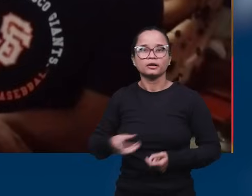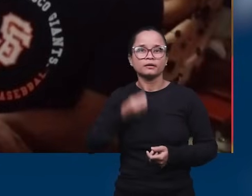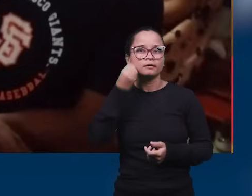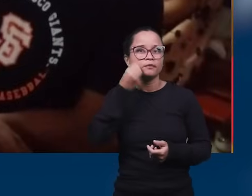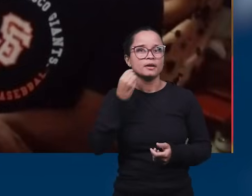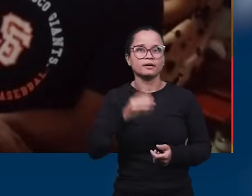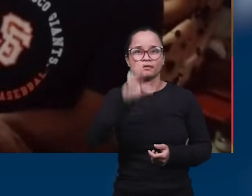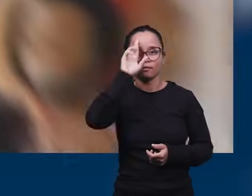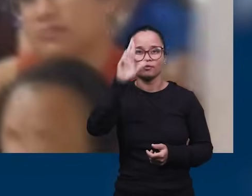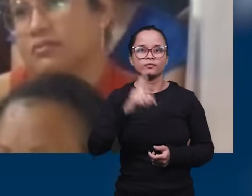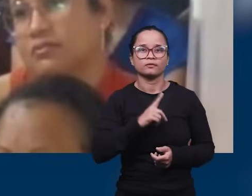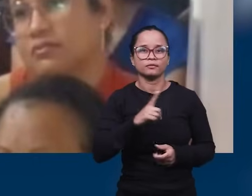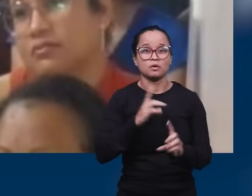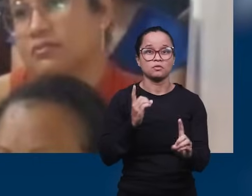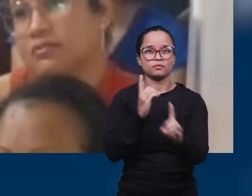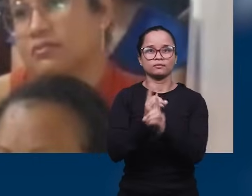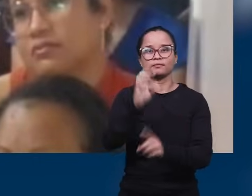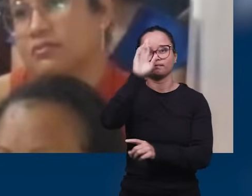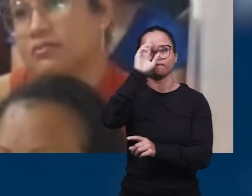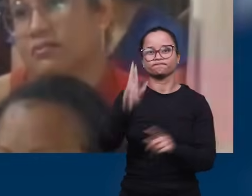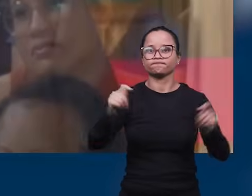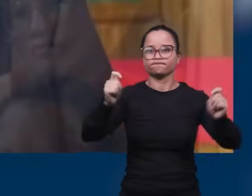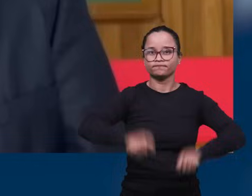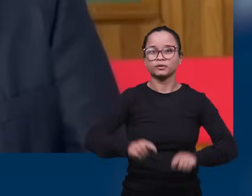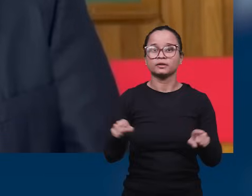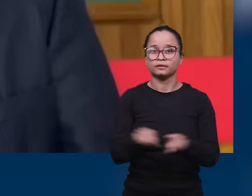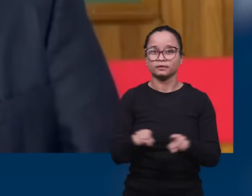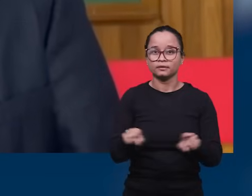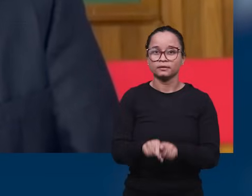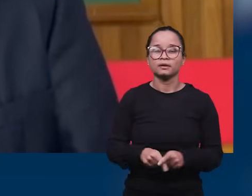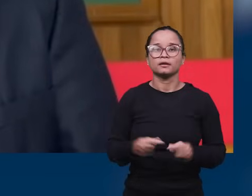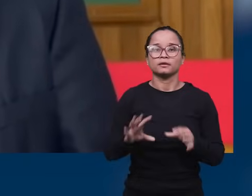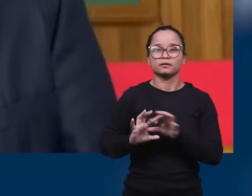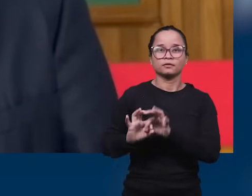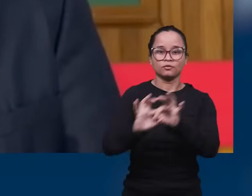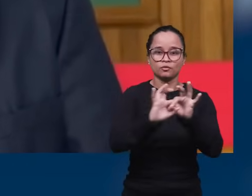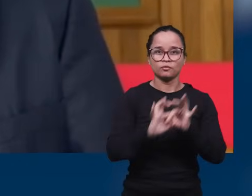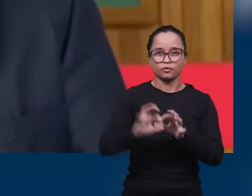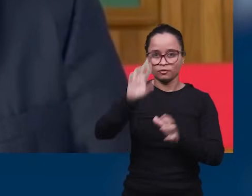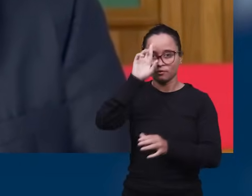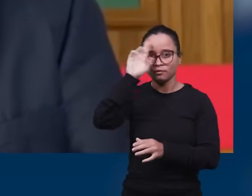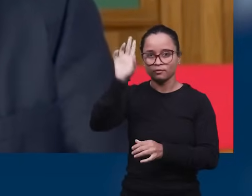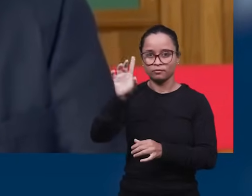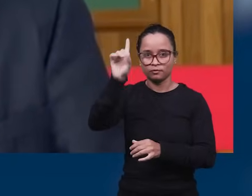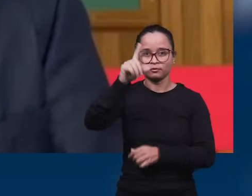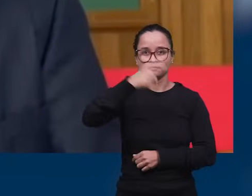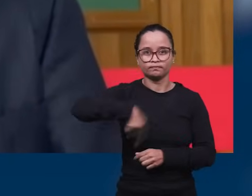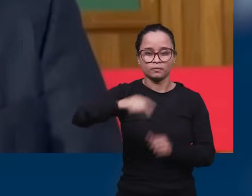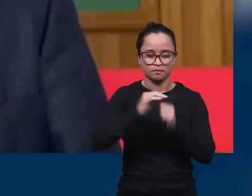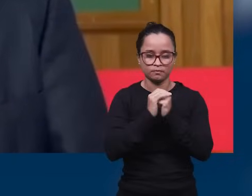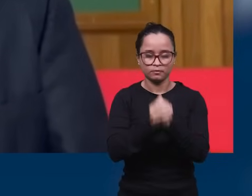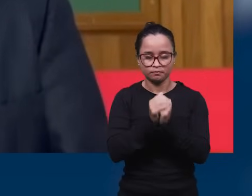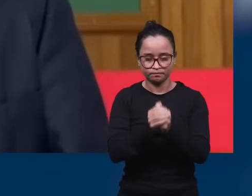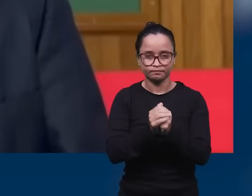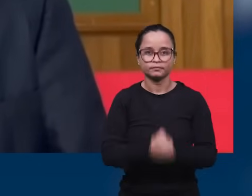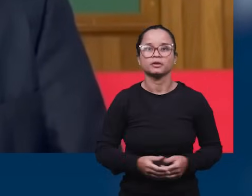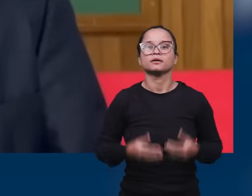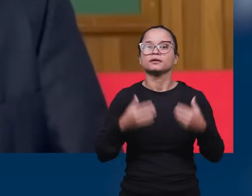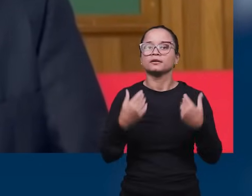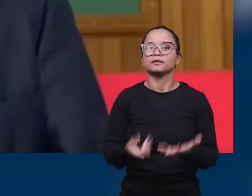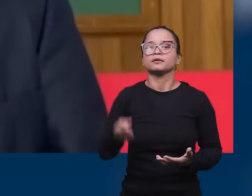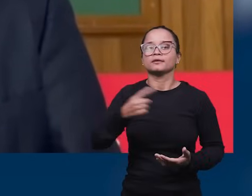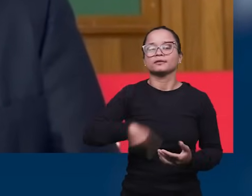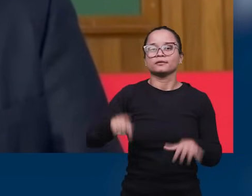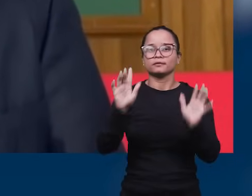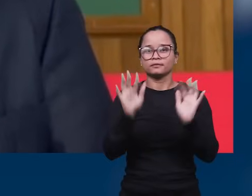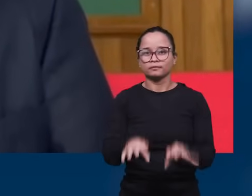experiência com o Senhor, tiveram um encontro com o Senhor e puderam desfrutar de uma comunhão plena com o nosso Deus. Amém? Assim,